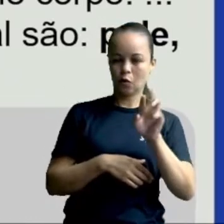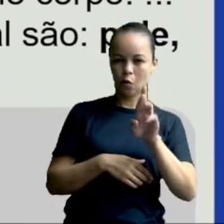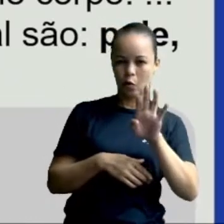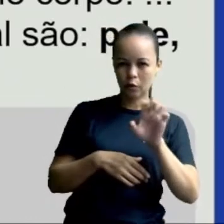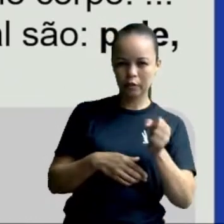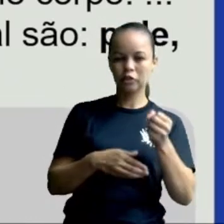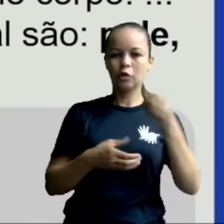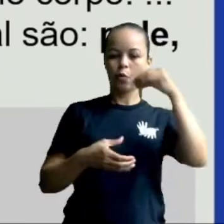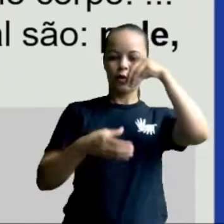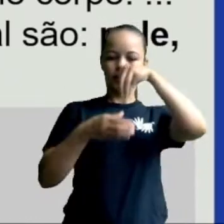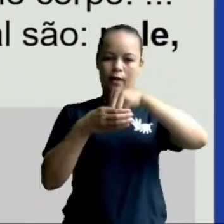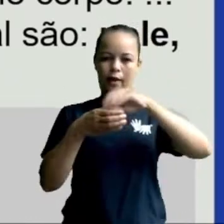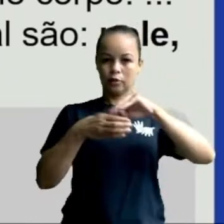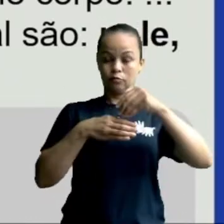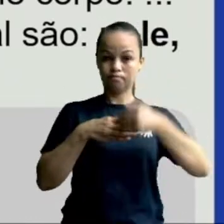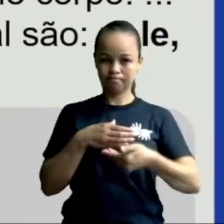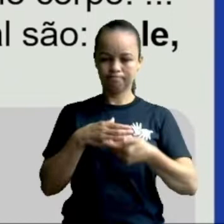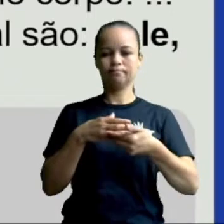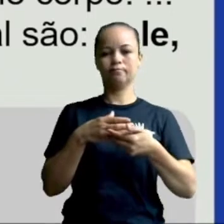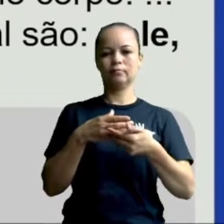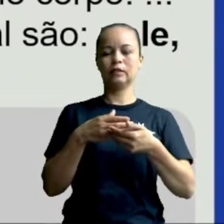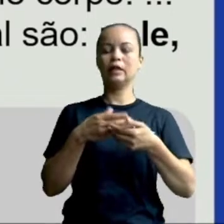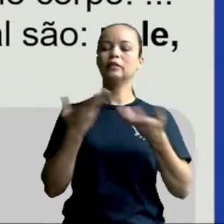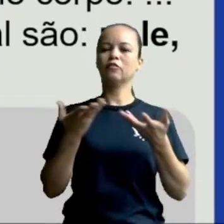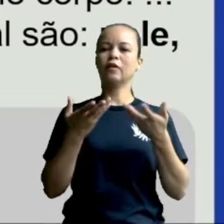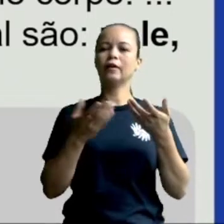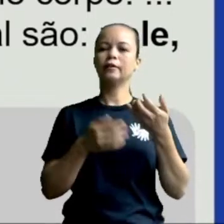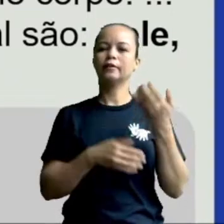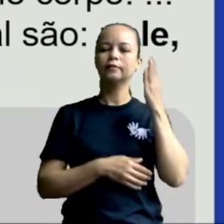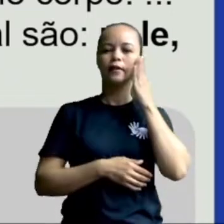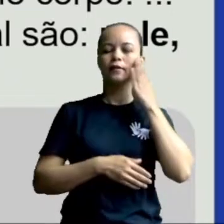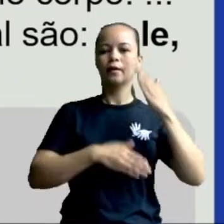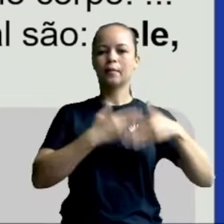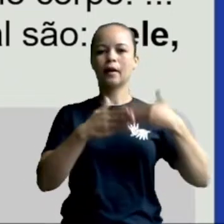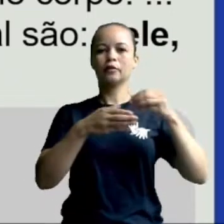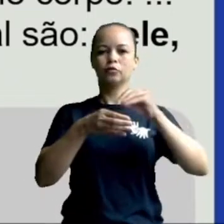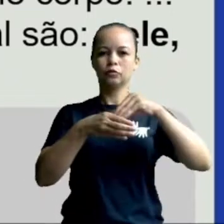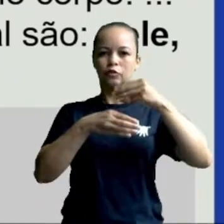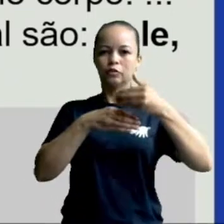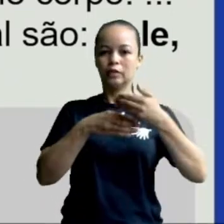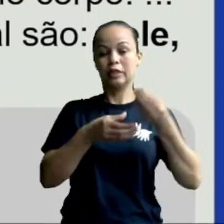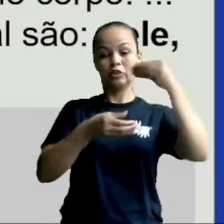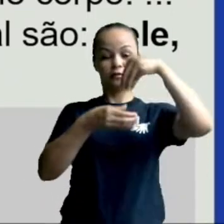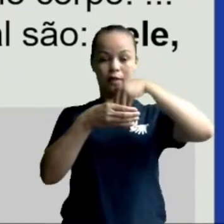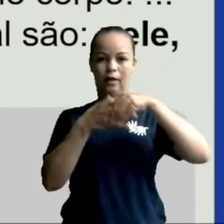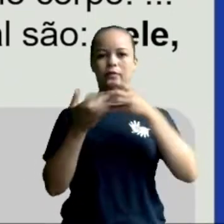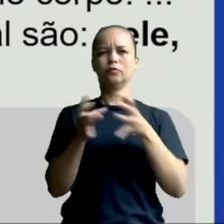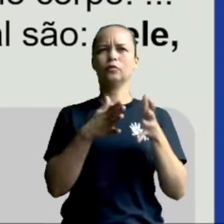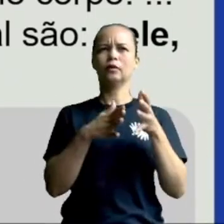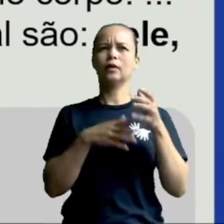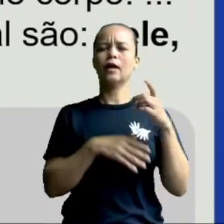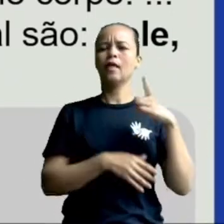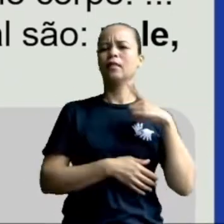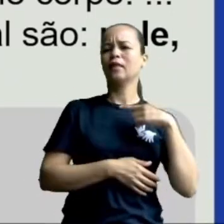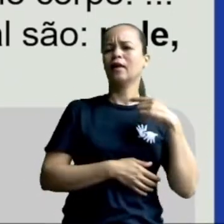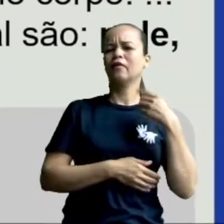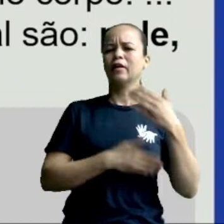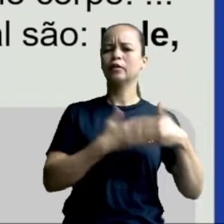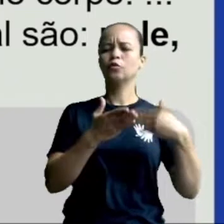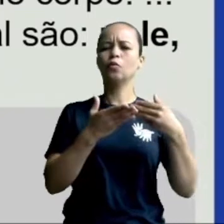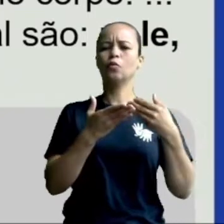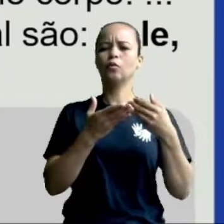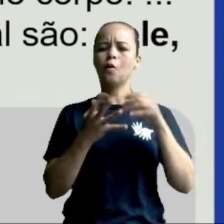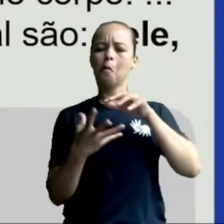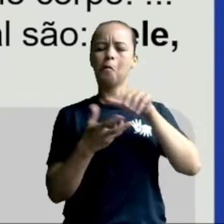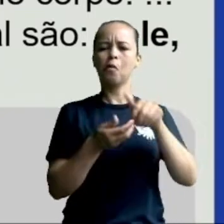os internos receptores. E a gente vai dar muito mais ênfase aos externos receptores, porque tem a ver com a ideia do mundo sensível,